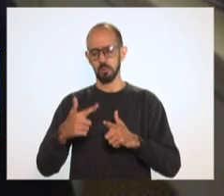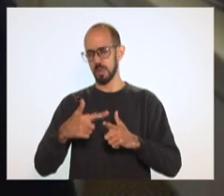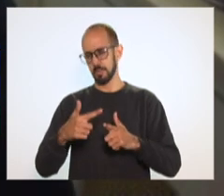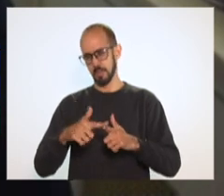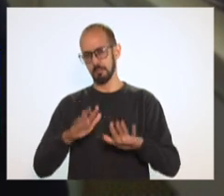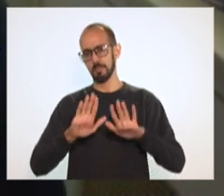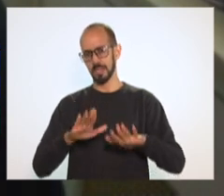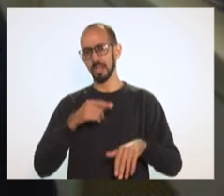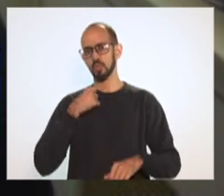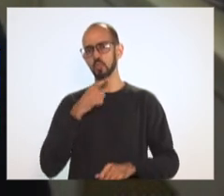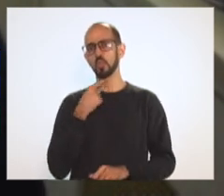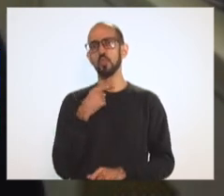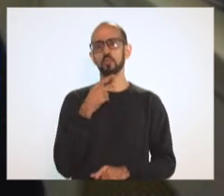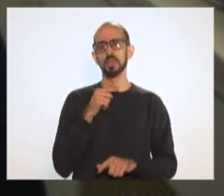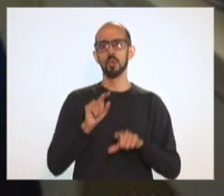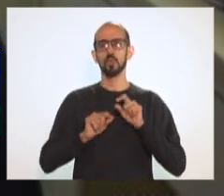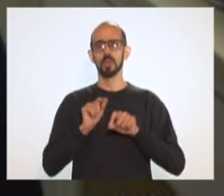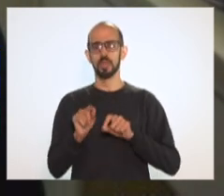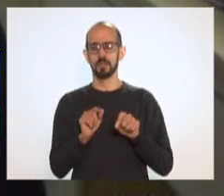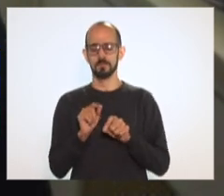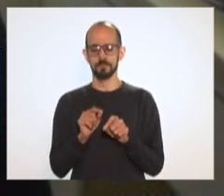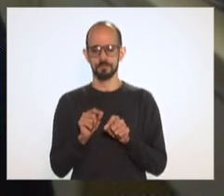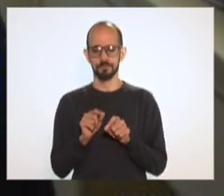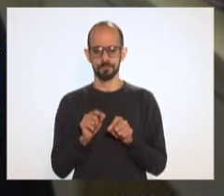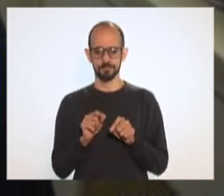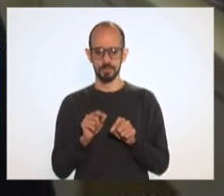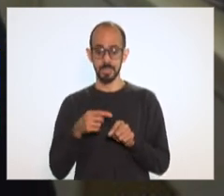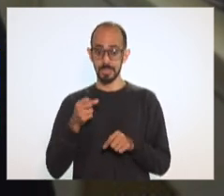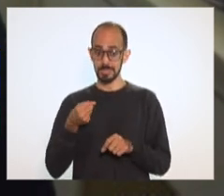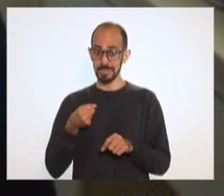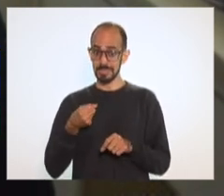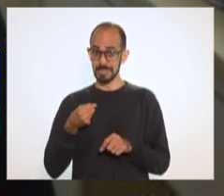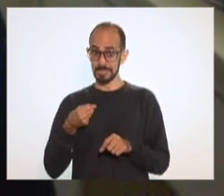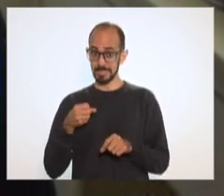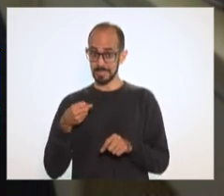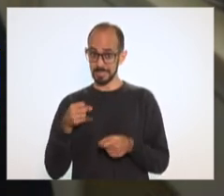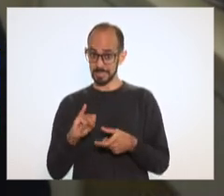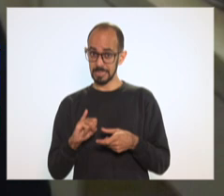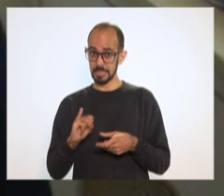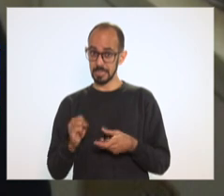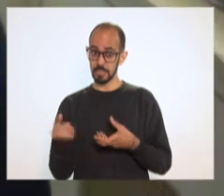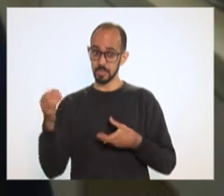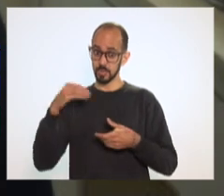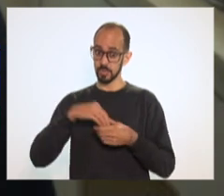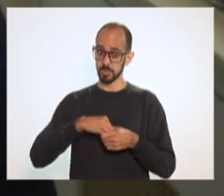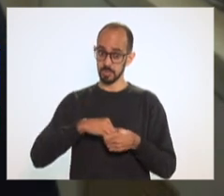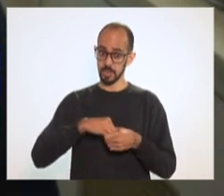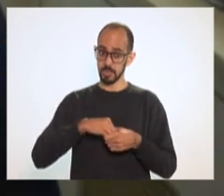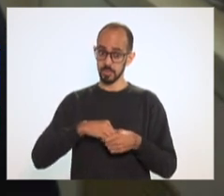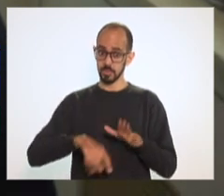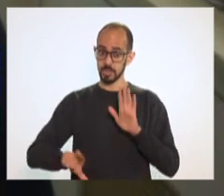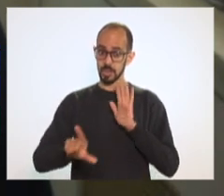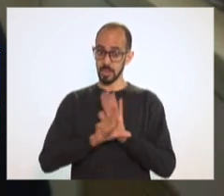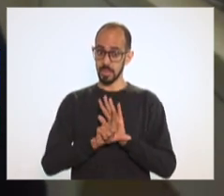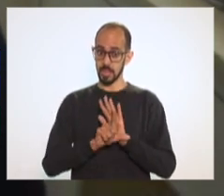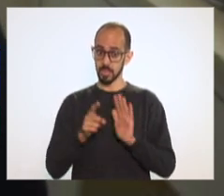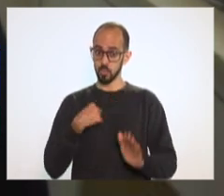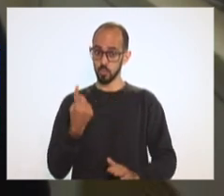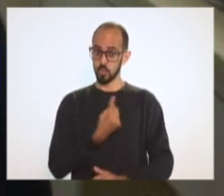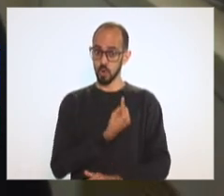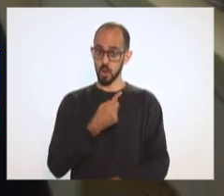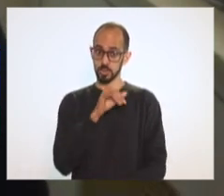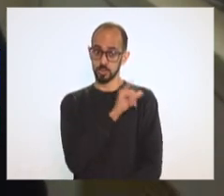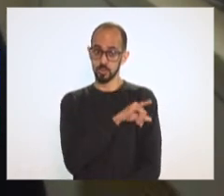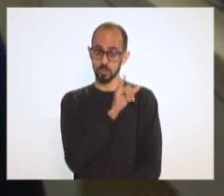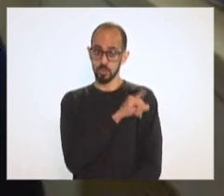A dúvida que eu fiquei, deputado Márcio Pacheco, é se na internalização, pela legislação nossa, aqui